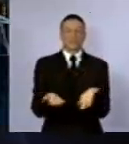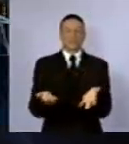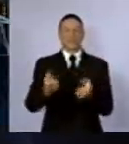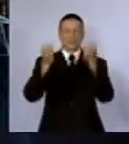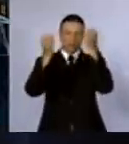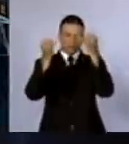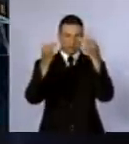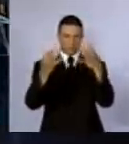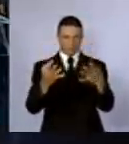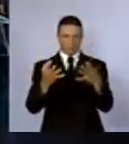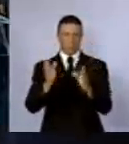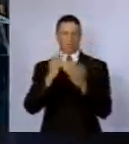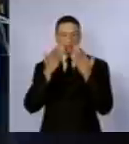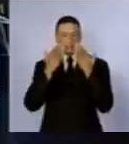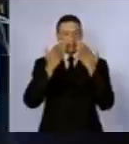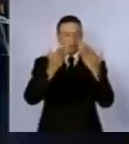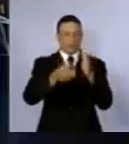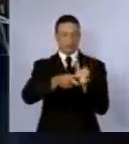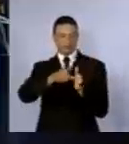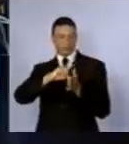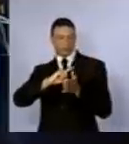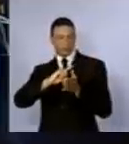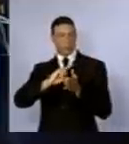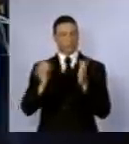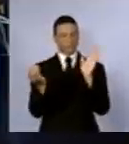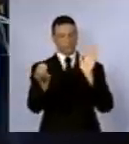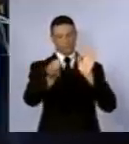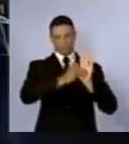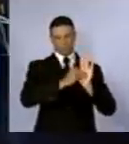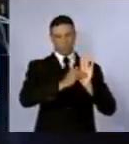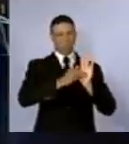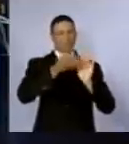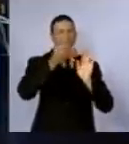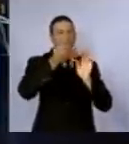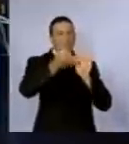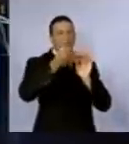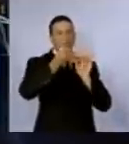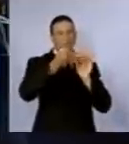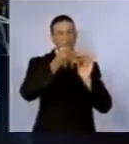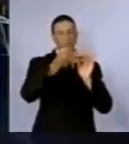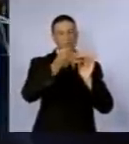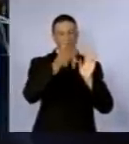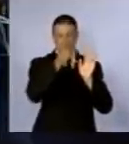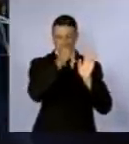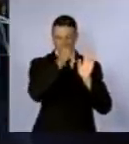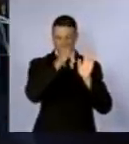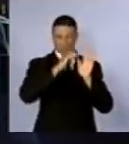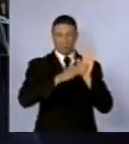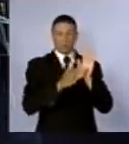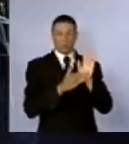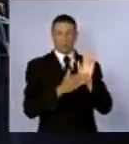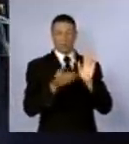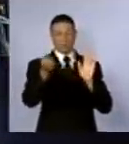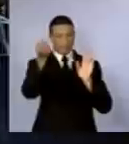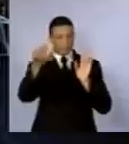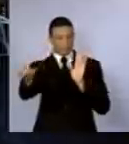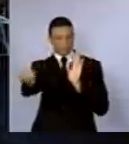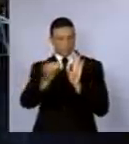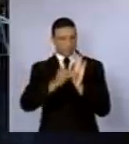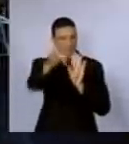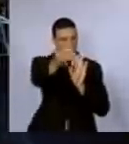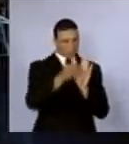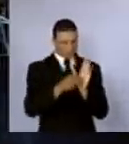essa apresentação, colocar algumas questões que nos trouxeram